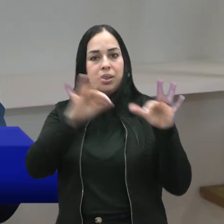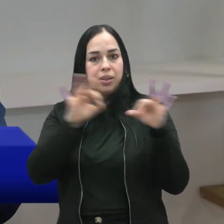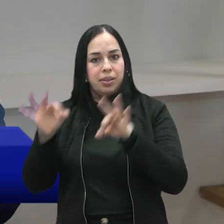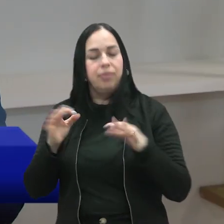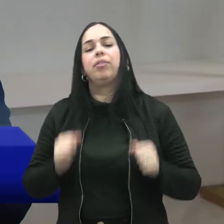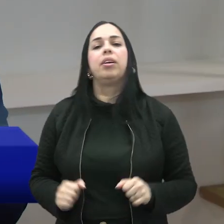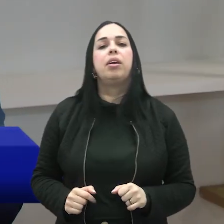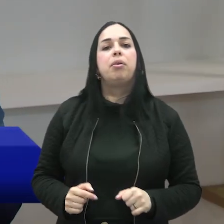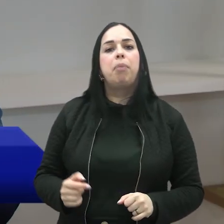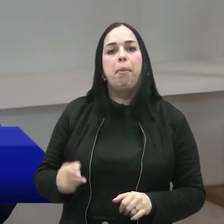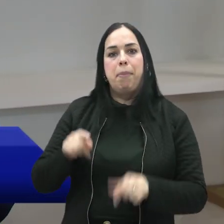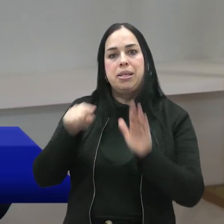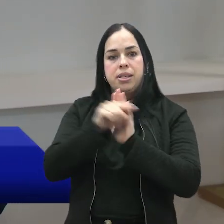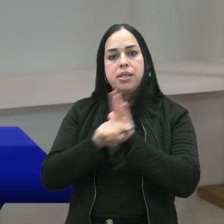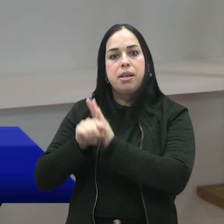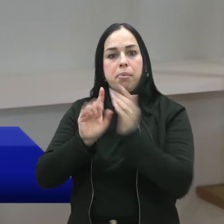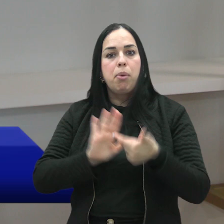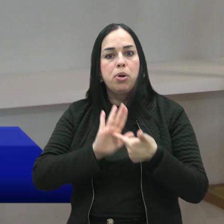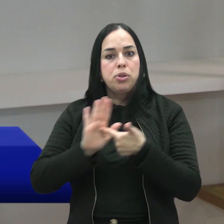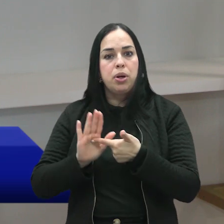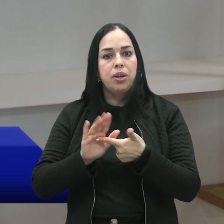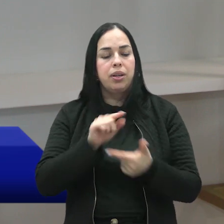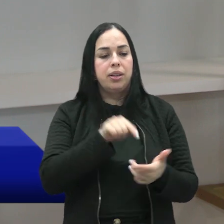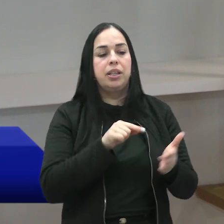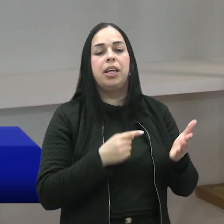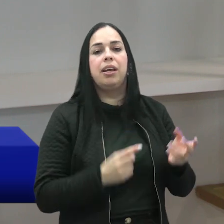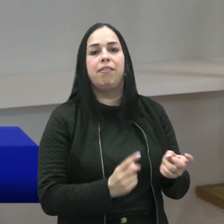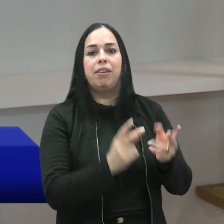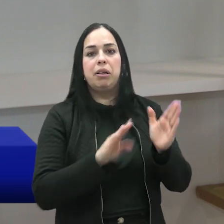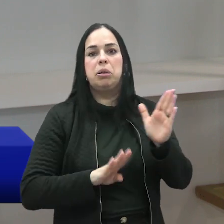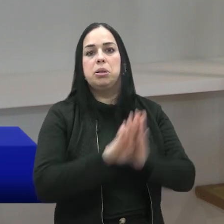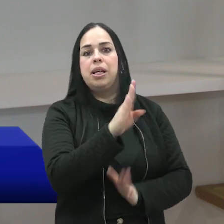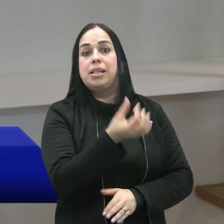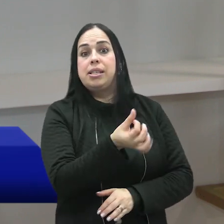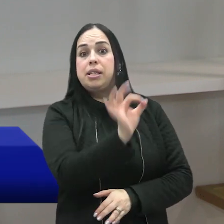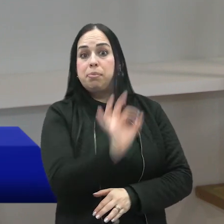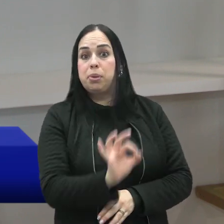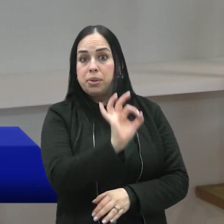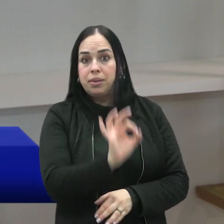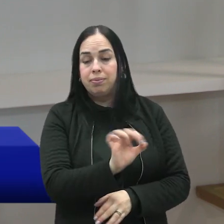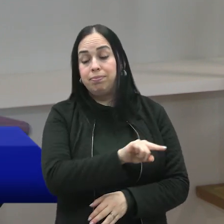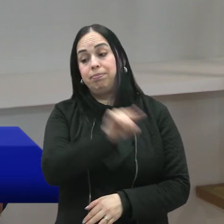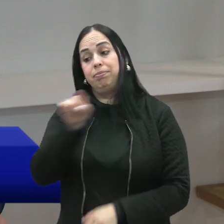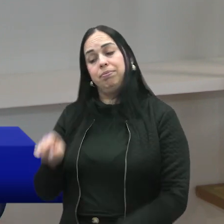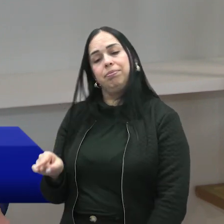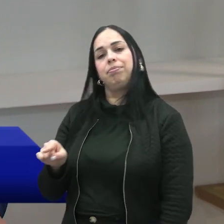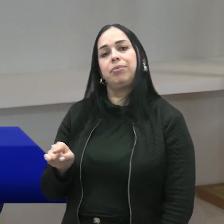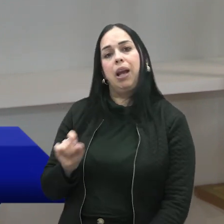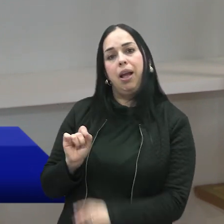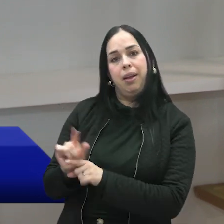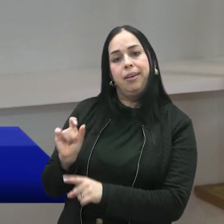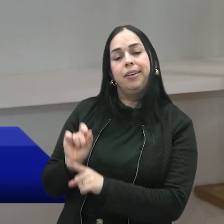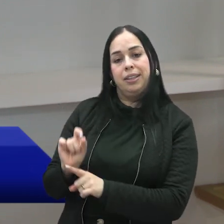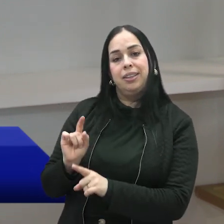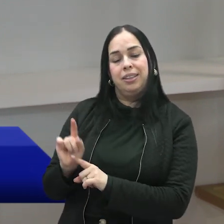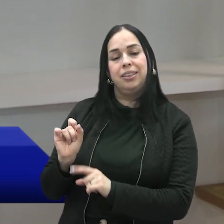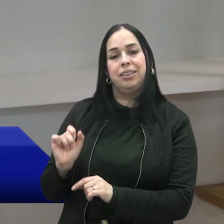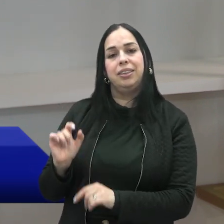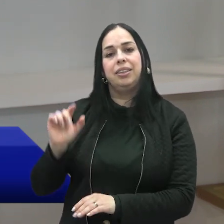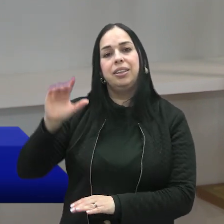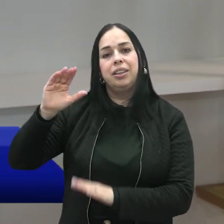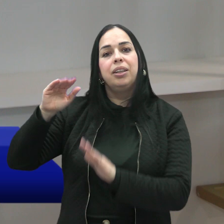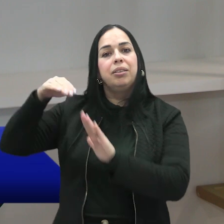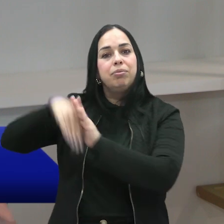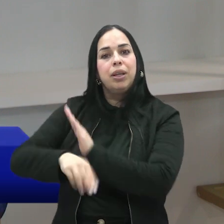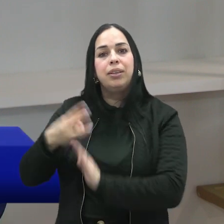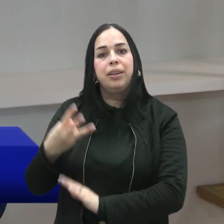só, segundo o Cresce São Paulo, uma pesquisa feita mostrou que as vendas apresentaram alta de mais de 6%. Enquanto isso, a locação de imóveis teve